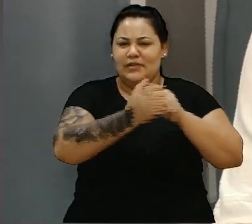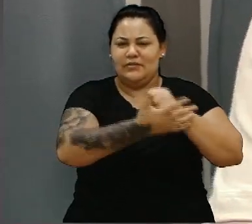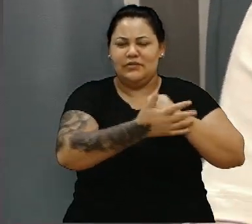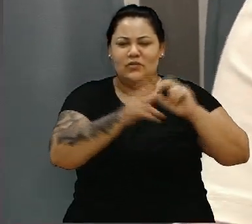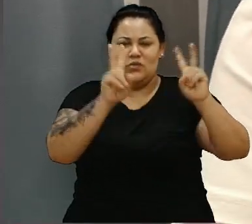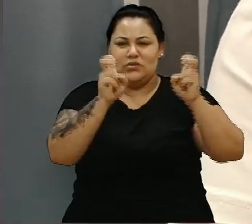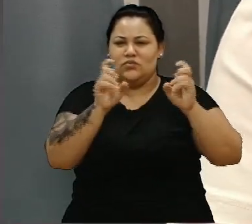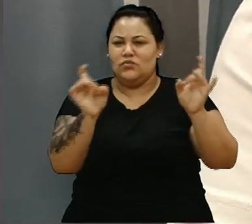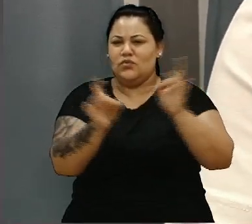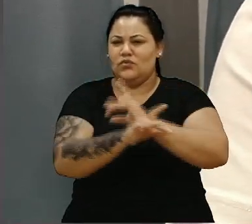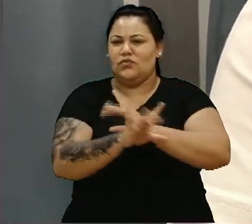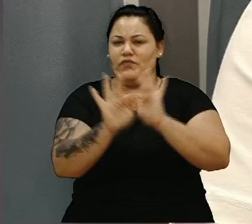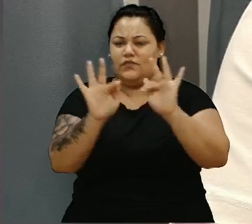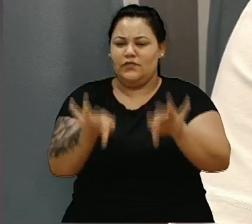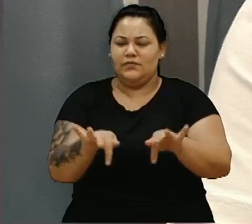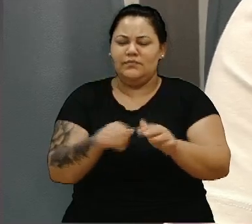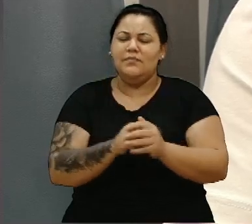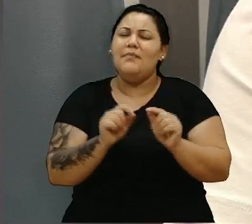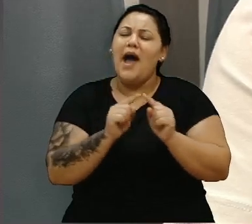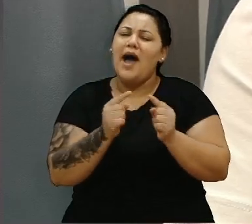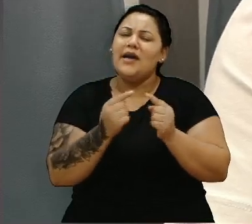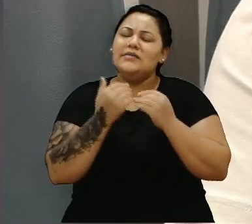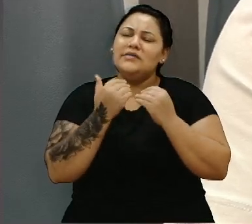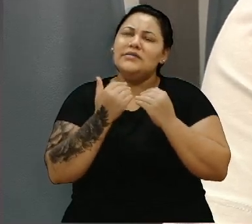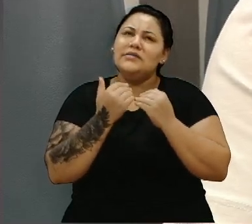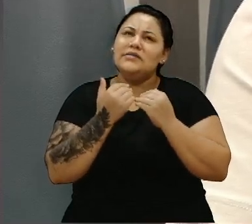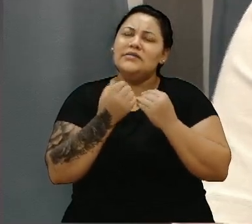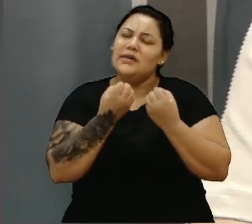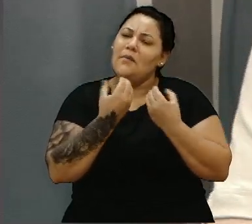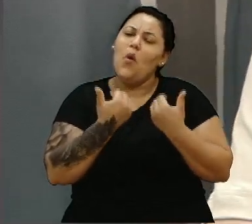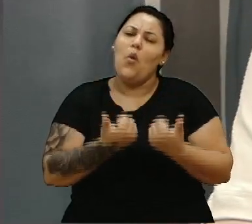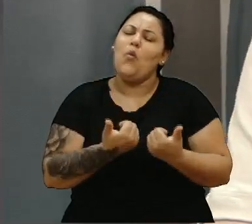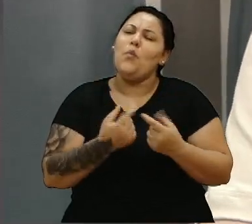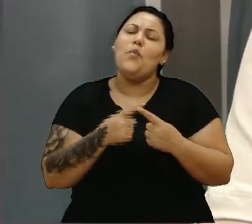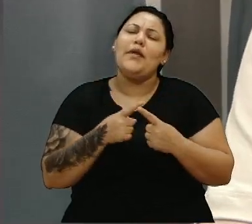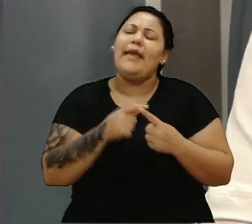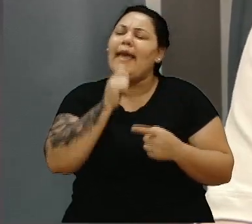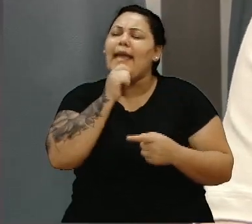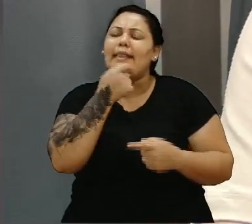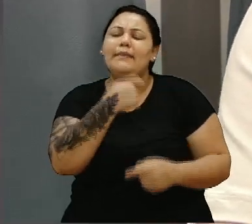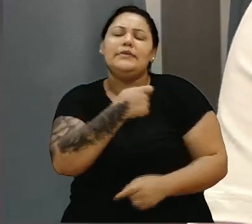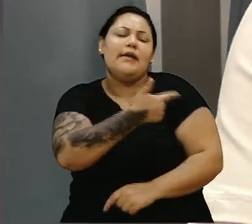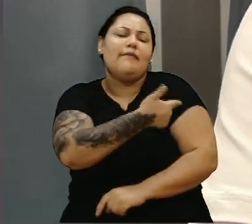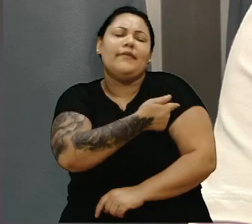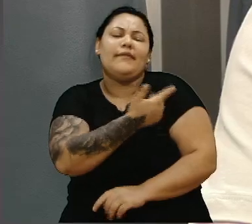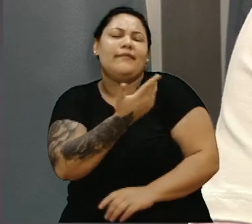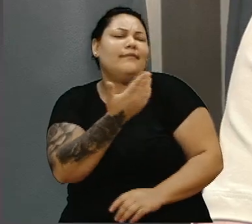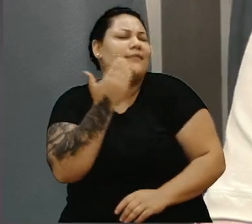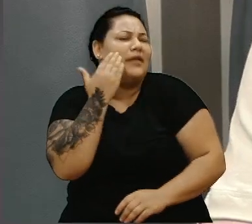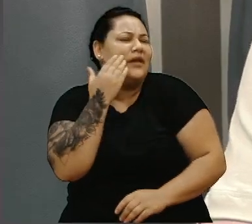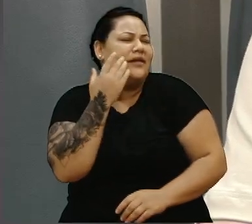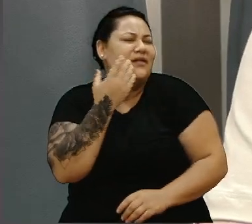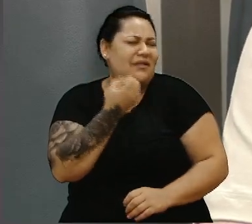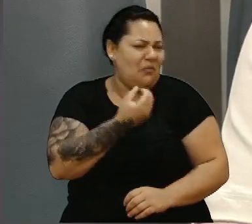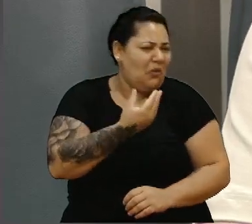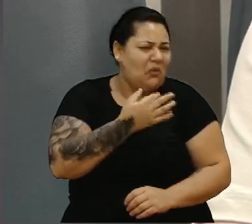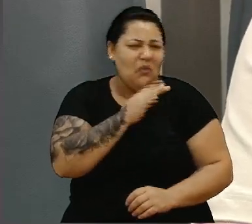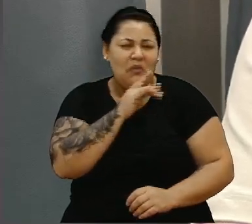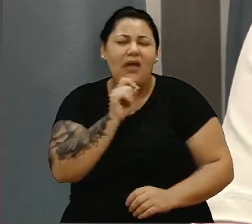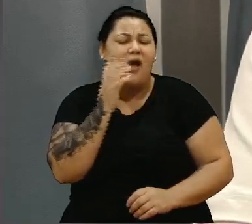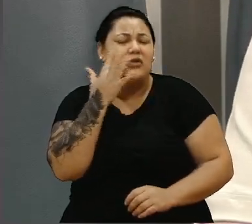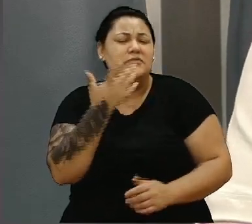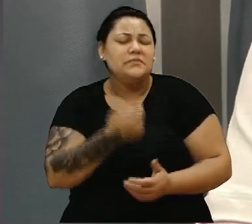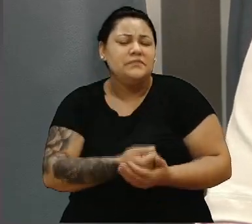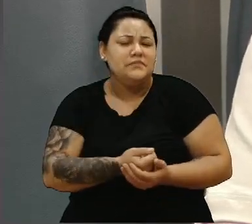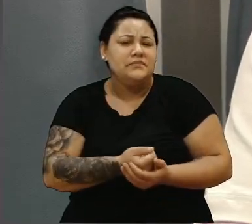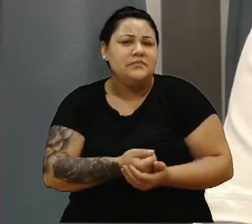encerrado. Mas se funcionou, por que ainda estão falando em tomar vacina? Então a gente não entende se funcionou, se não funcionou, o que está pegando. Sempre